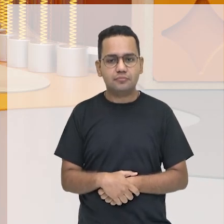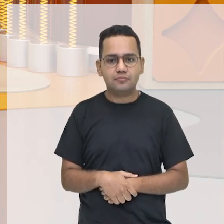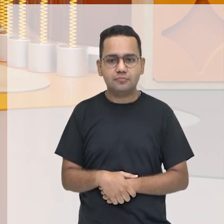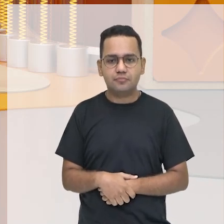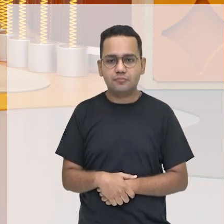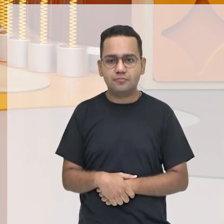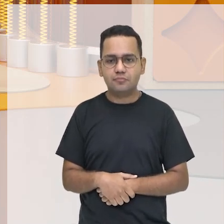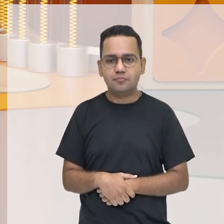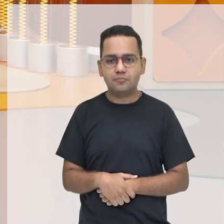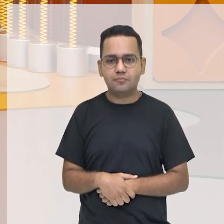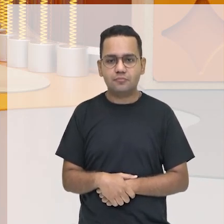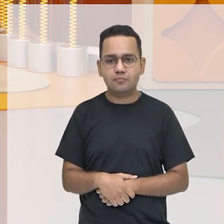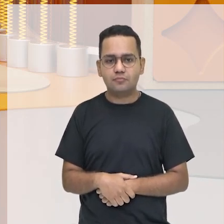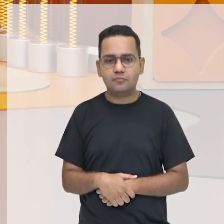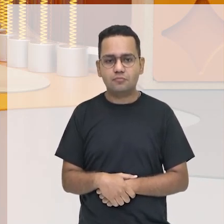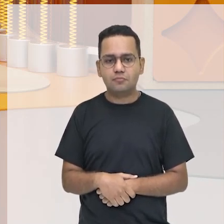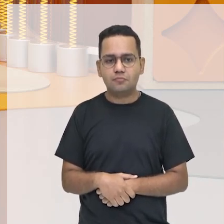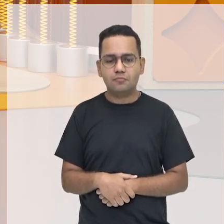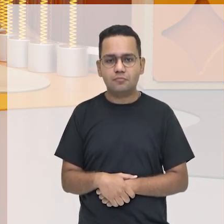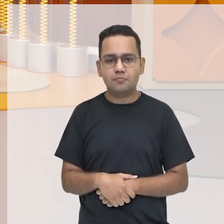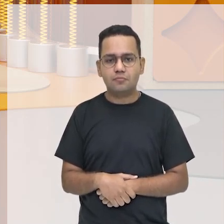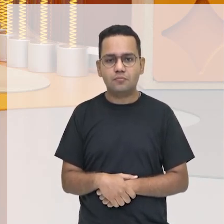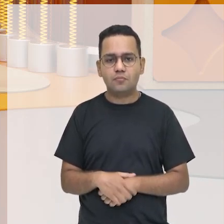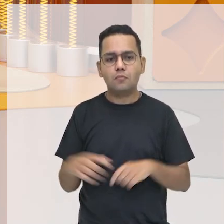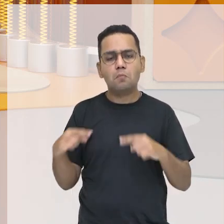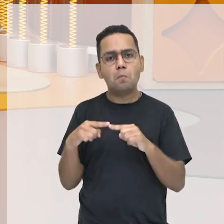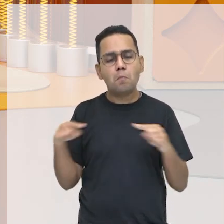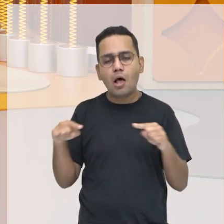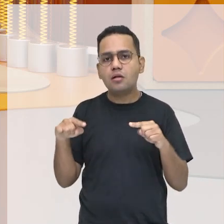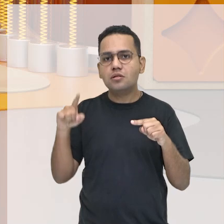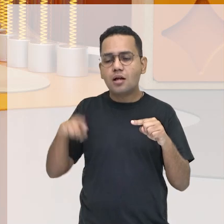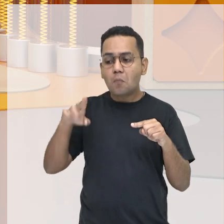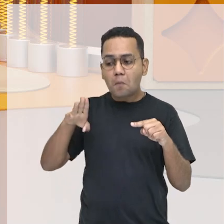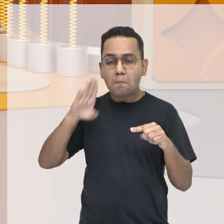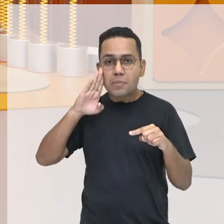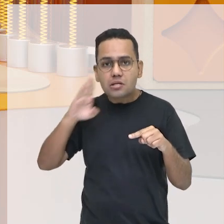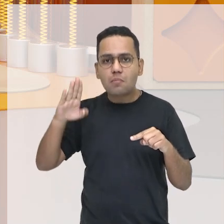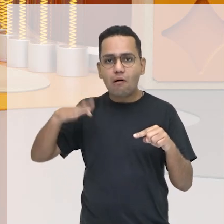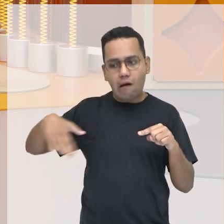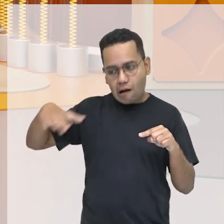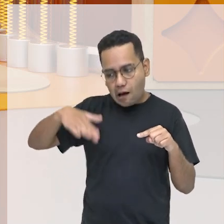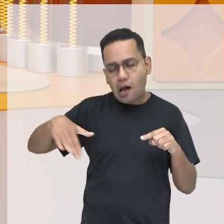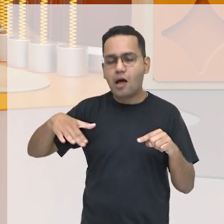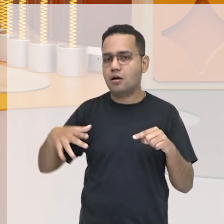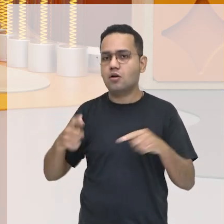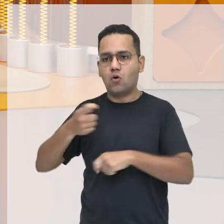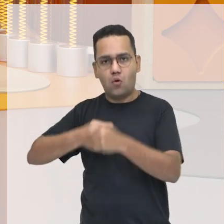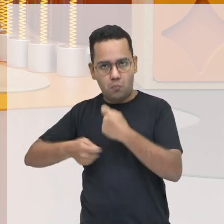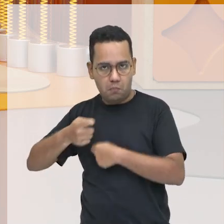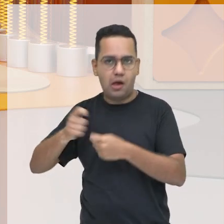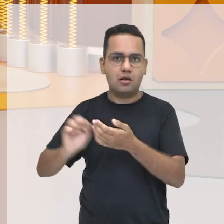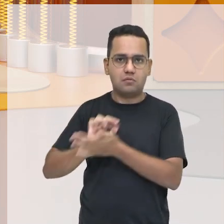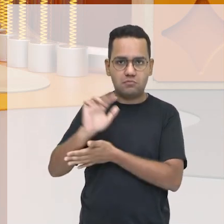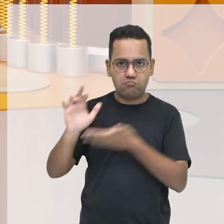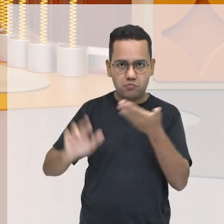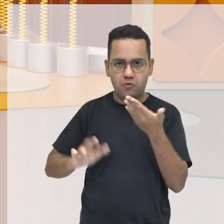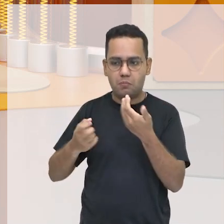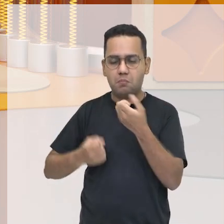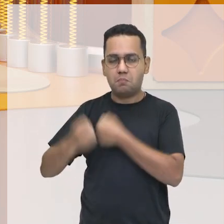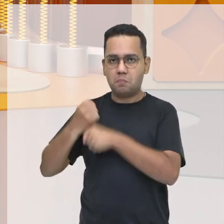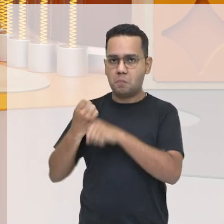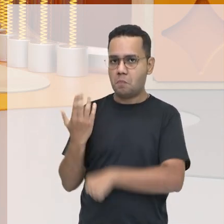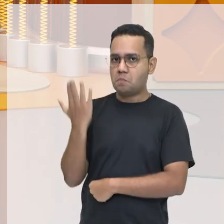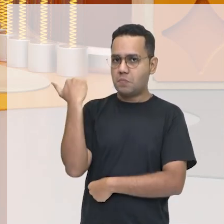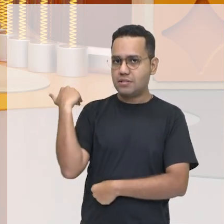um grande fomento, né, por esse meio hidroviário, especialmente o marítimo, naquela época já,